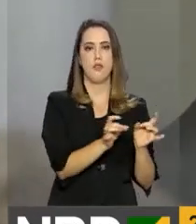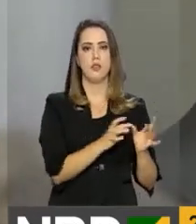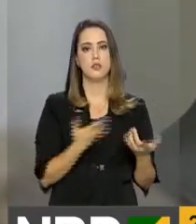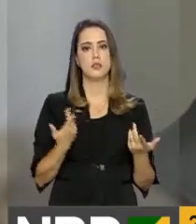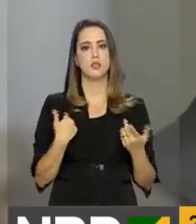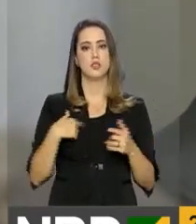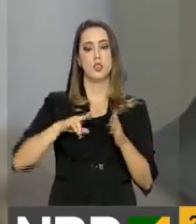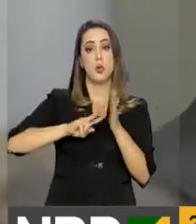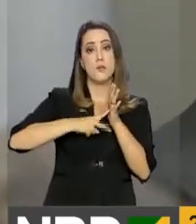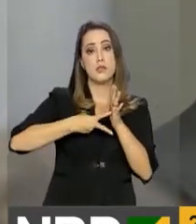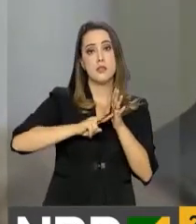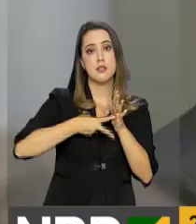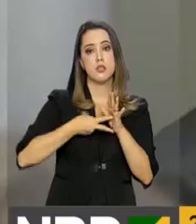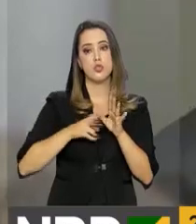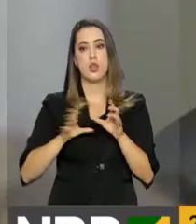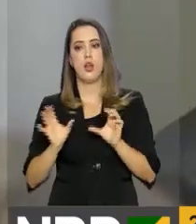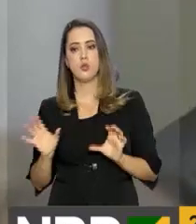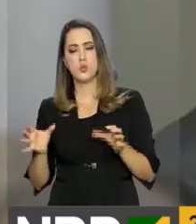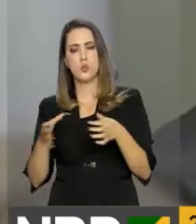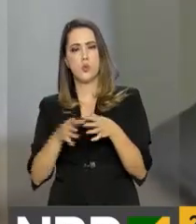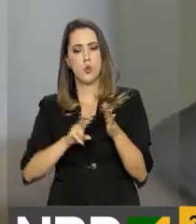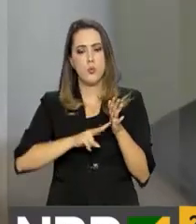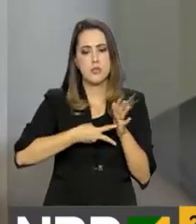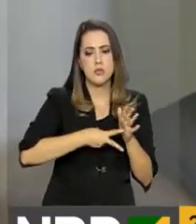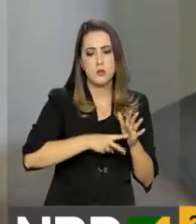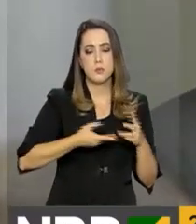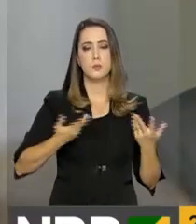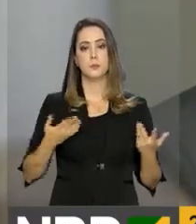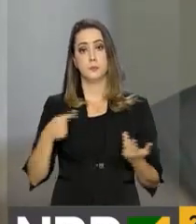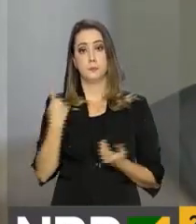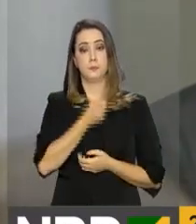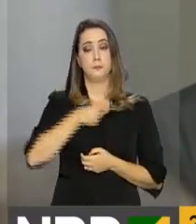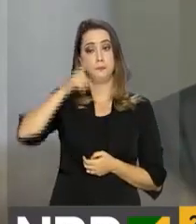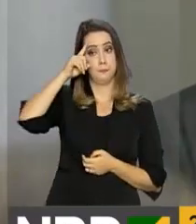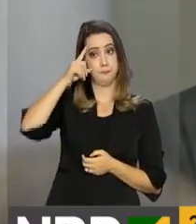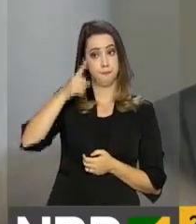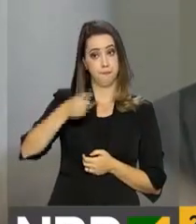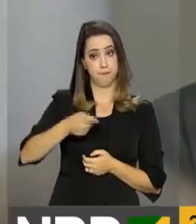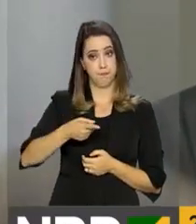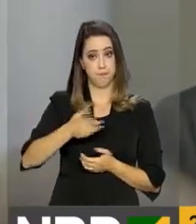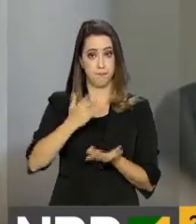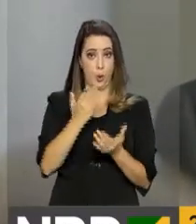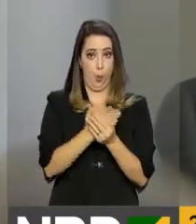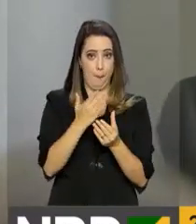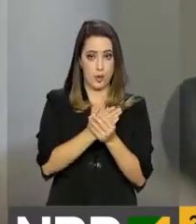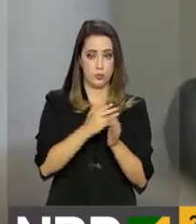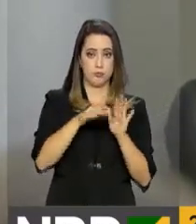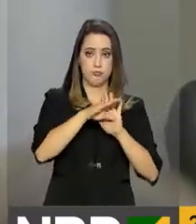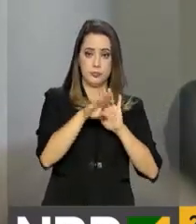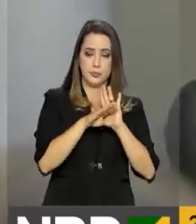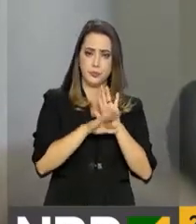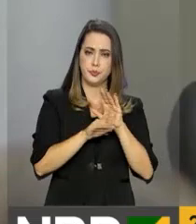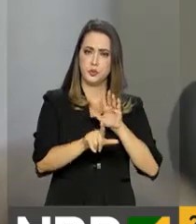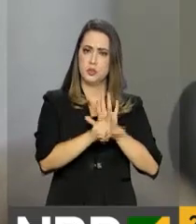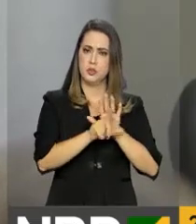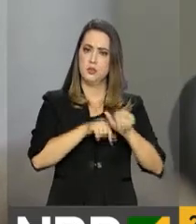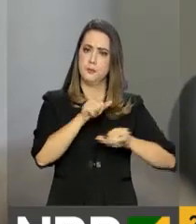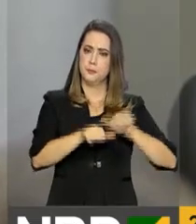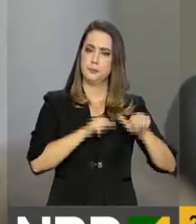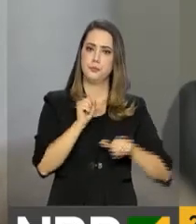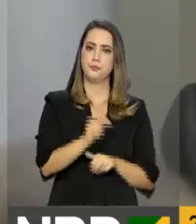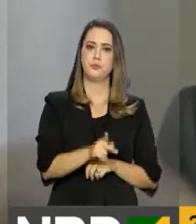os sindicatos, centrais sindicais, etc. E quando nós mandamos o projeto de modernização trabalhista ao